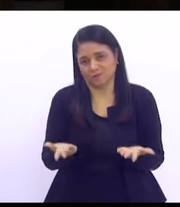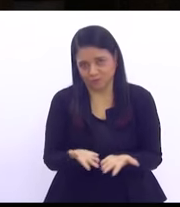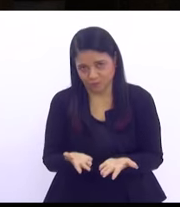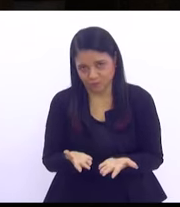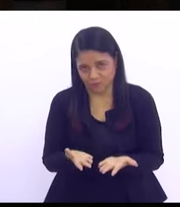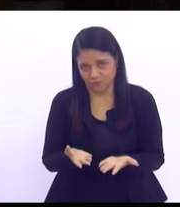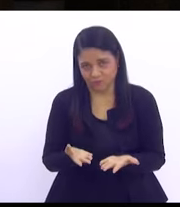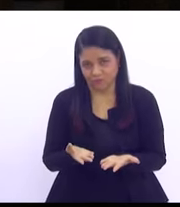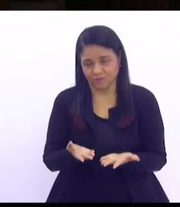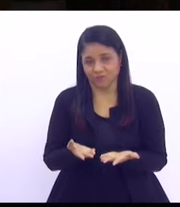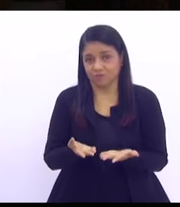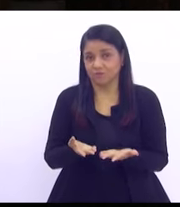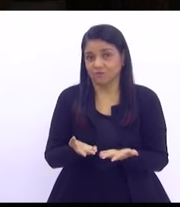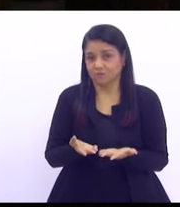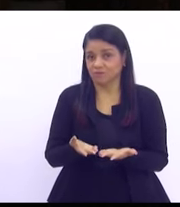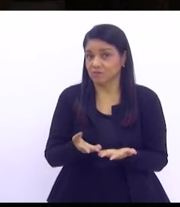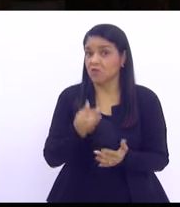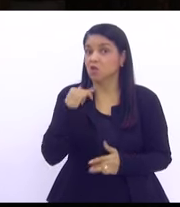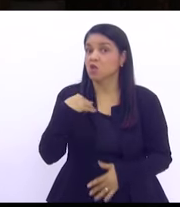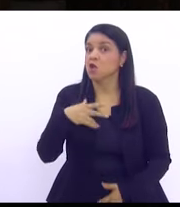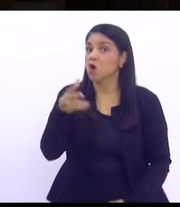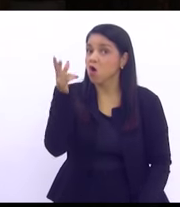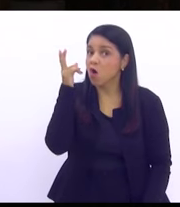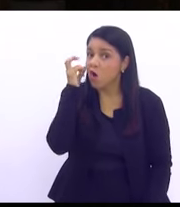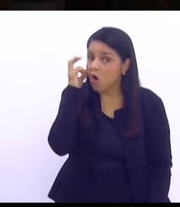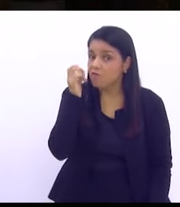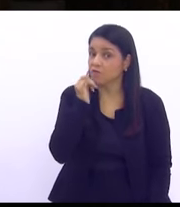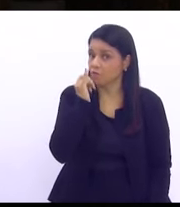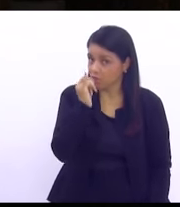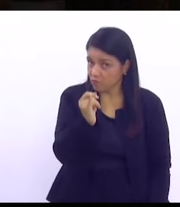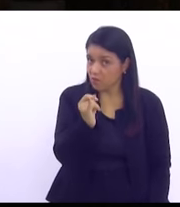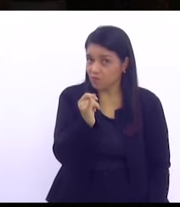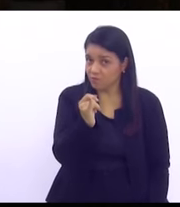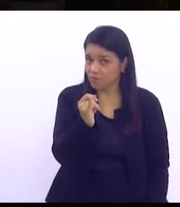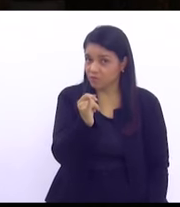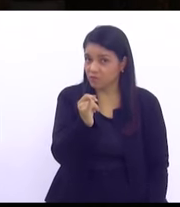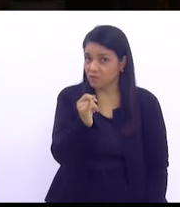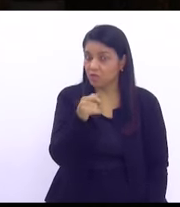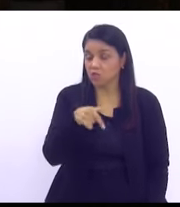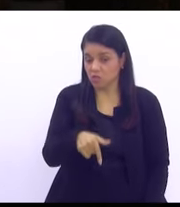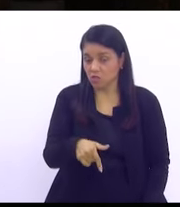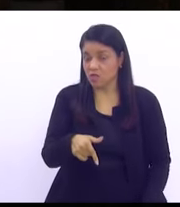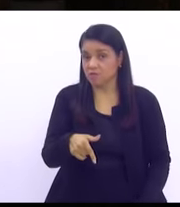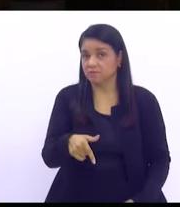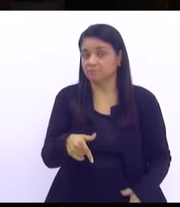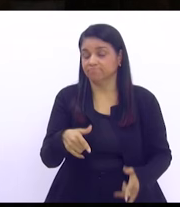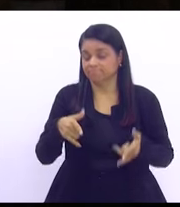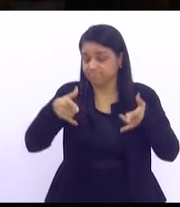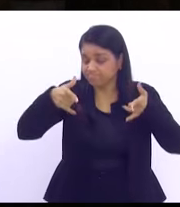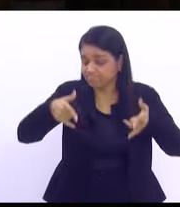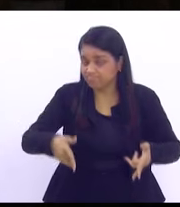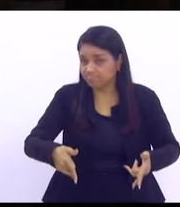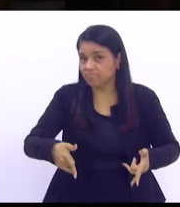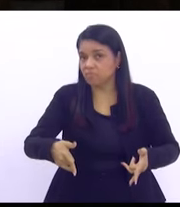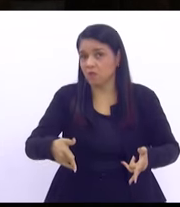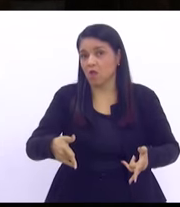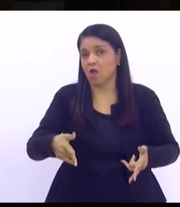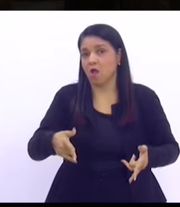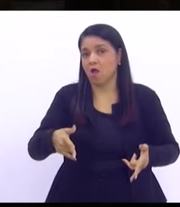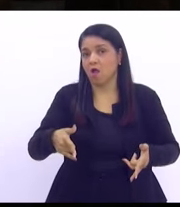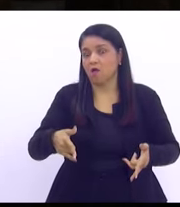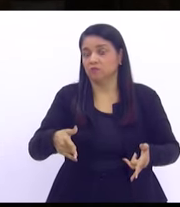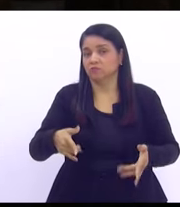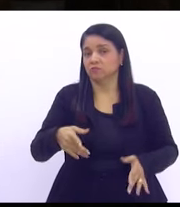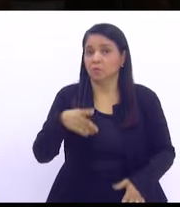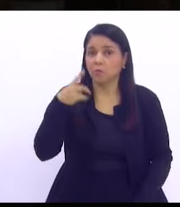Brevemente, escuta o que eu estou falando para vocês aqui. Nós vamos, de repente, estar fazendo o velório de algum parlamentar ou de um